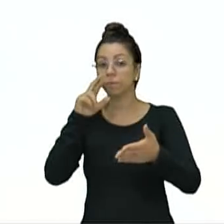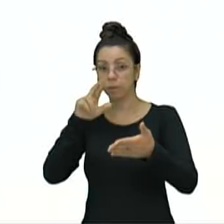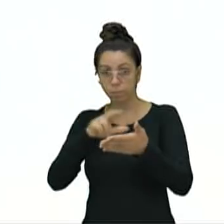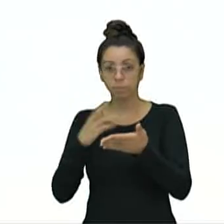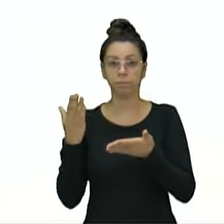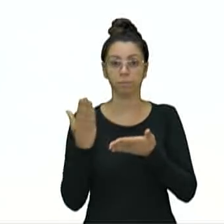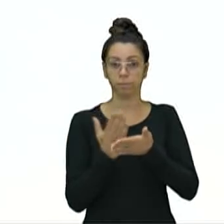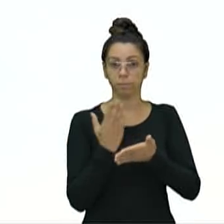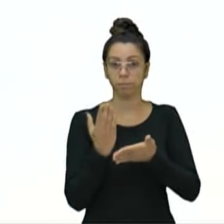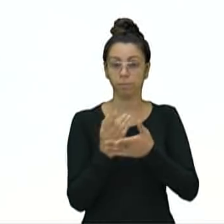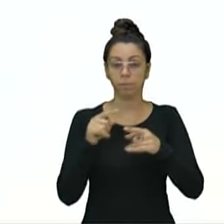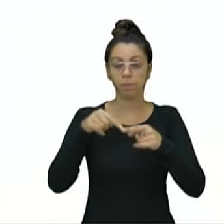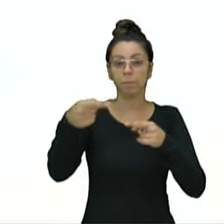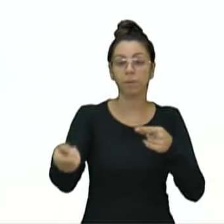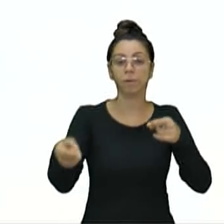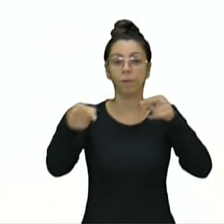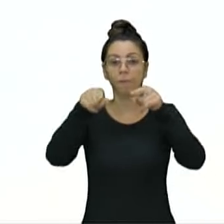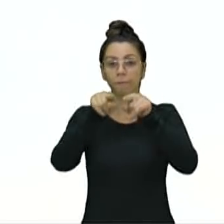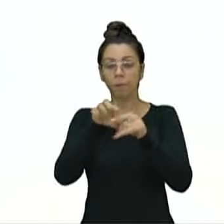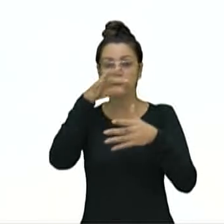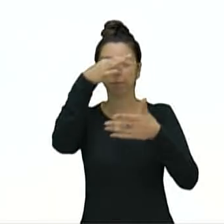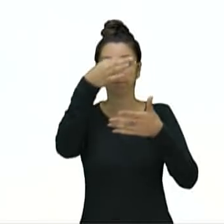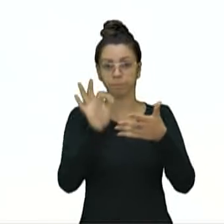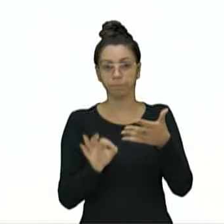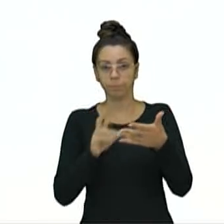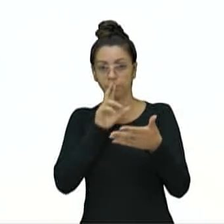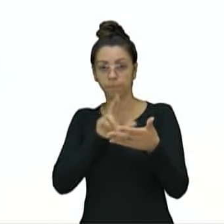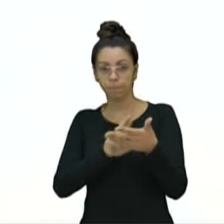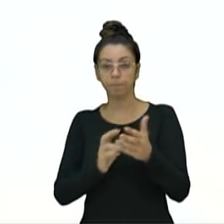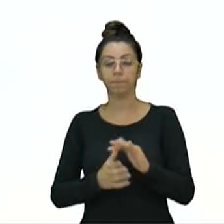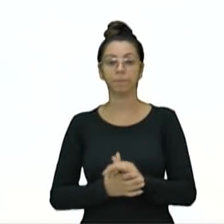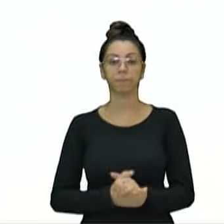no caderno. Eu já volto para a gente conferir a resposta.